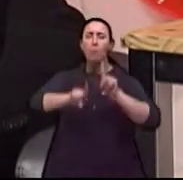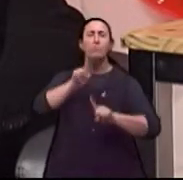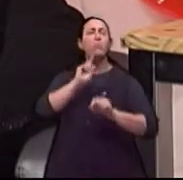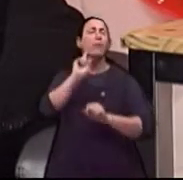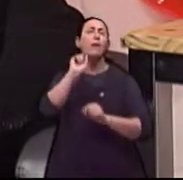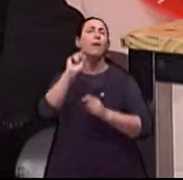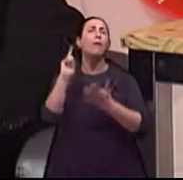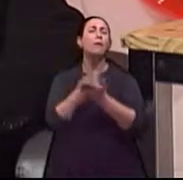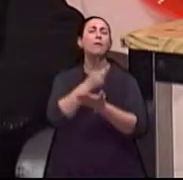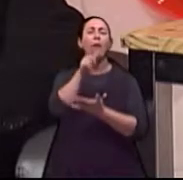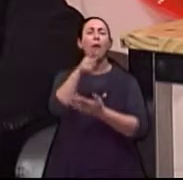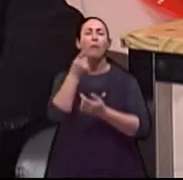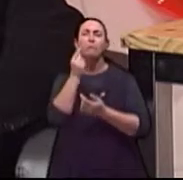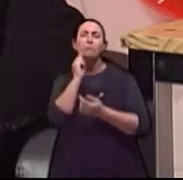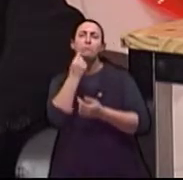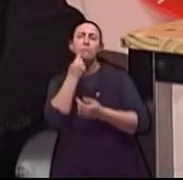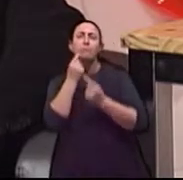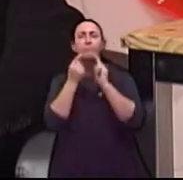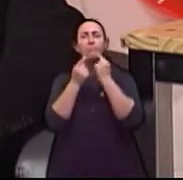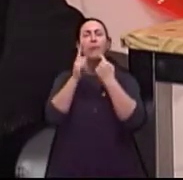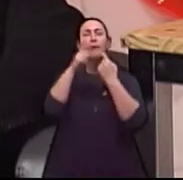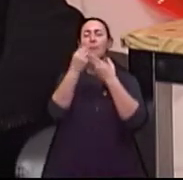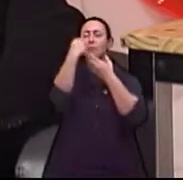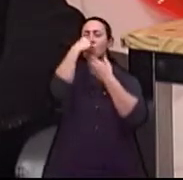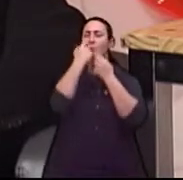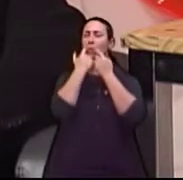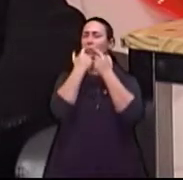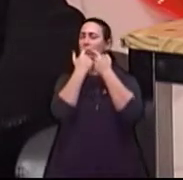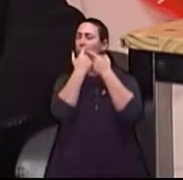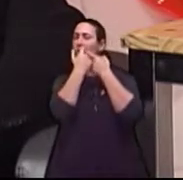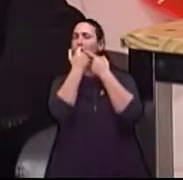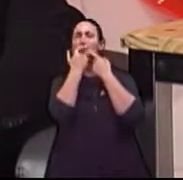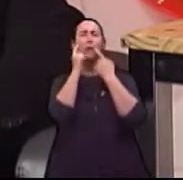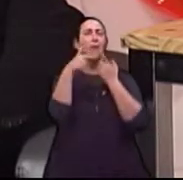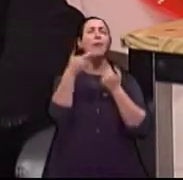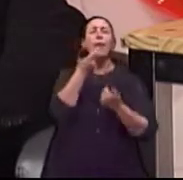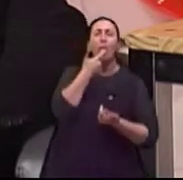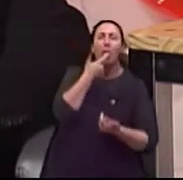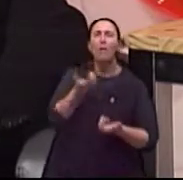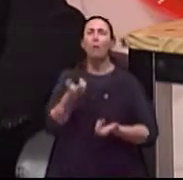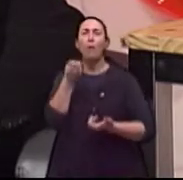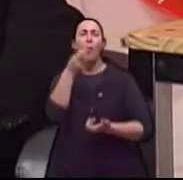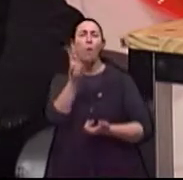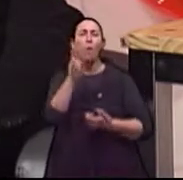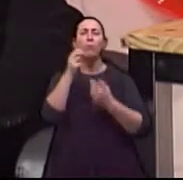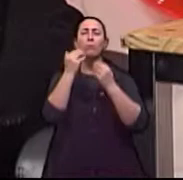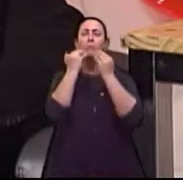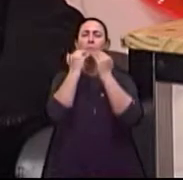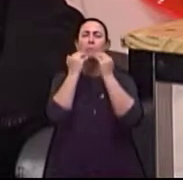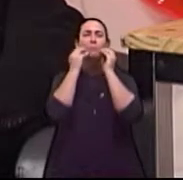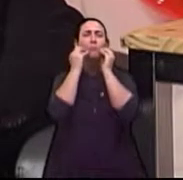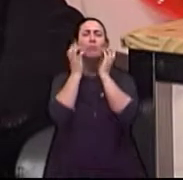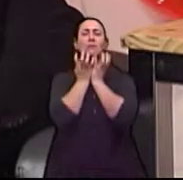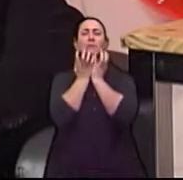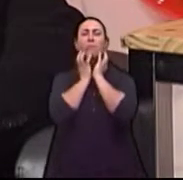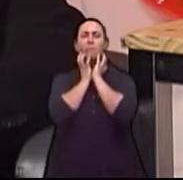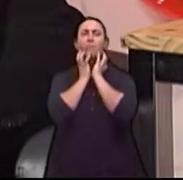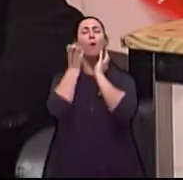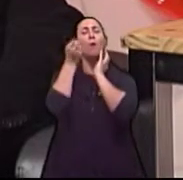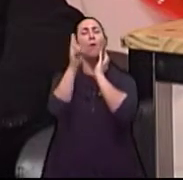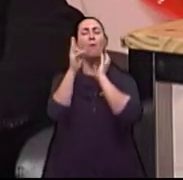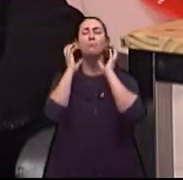são pequenas lesões relacionadas aos tecidos da Boca São lábios língua palato mole gengiva bochecha